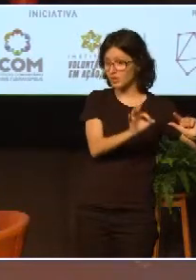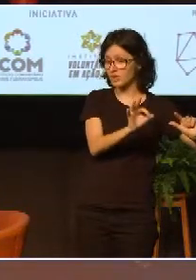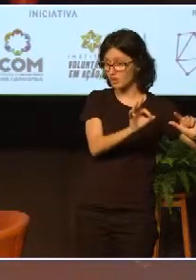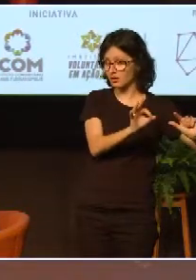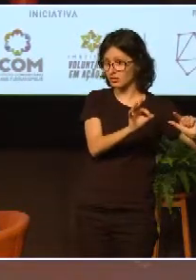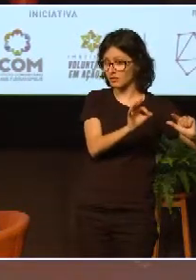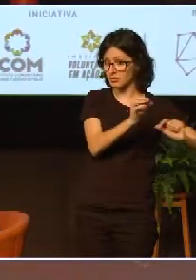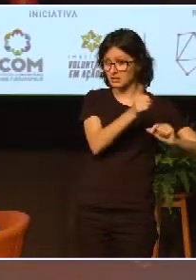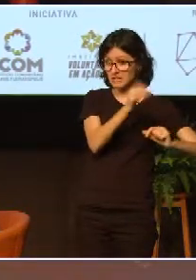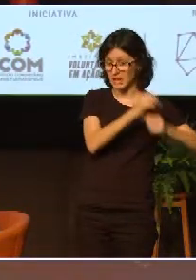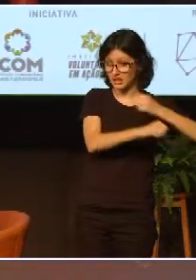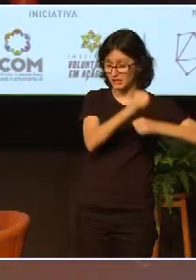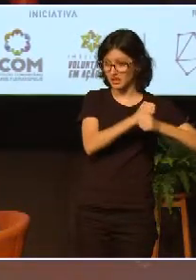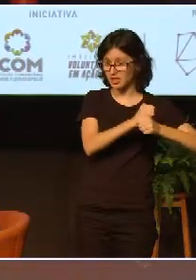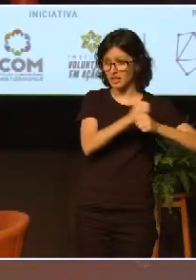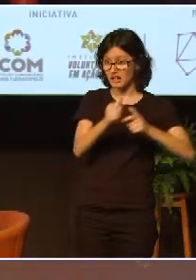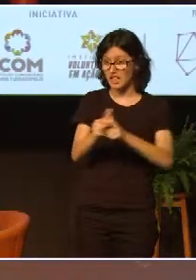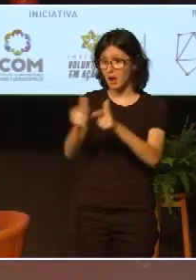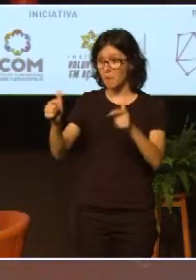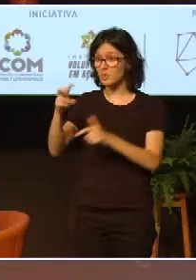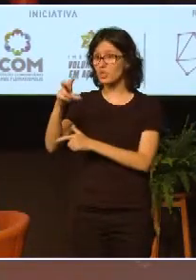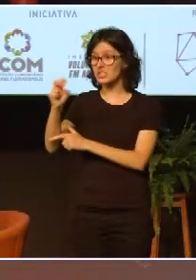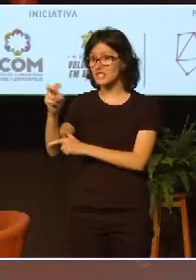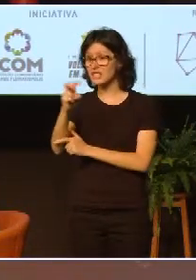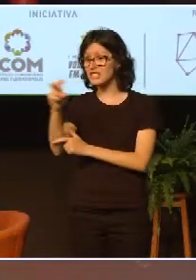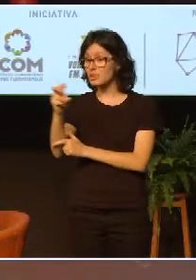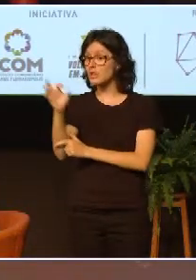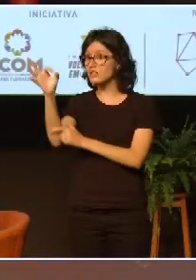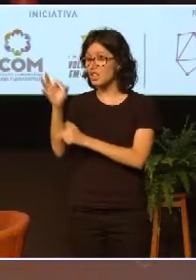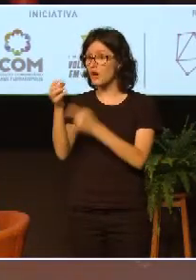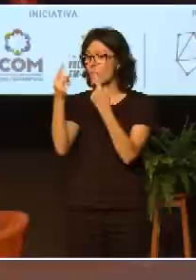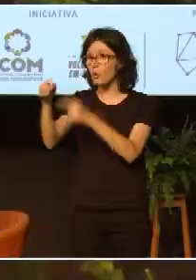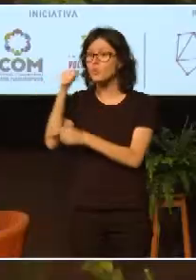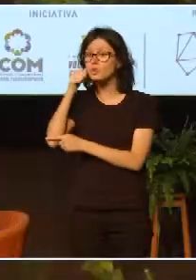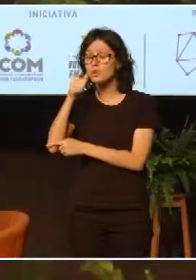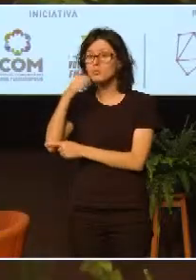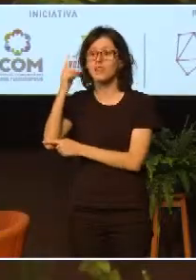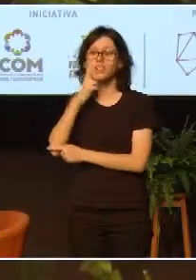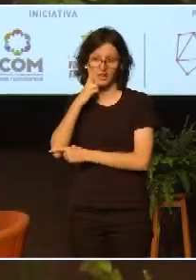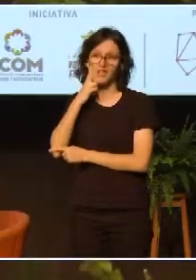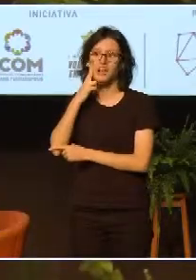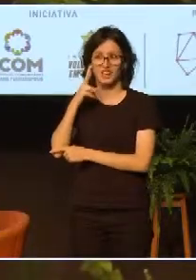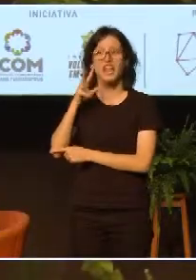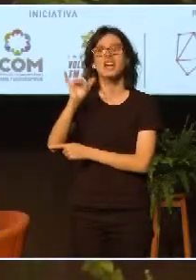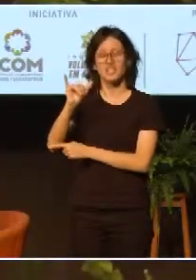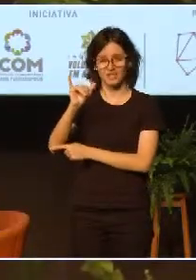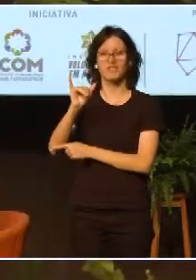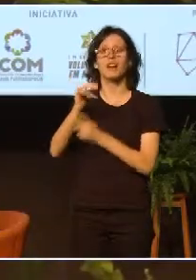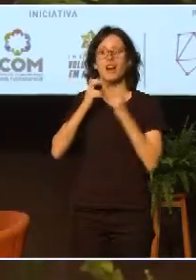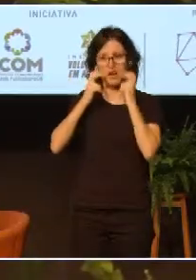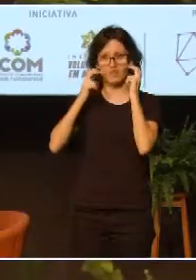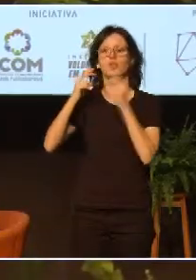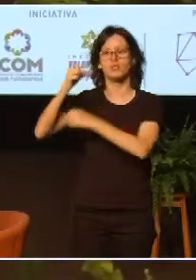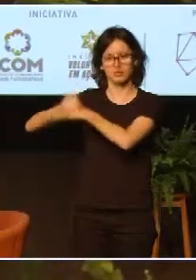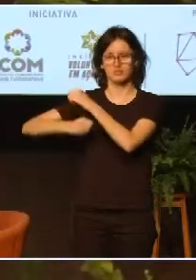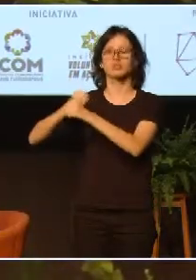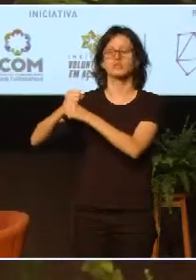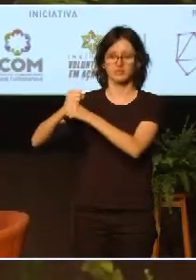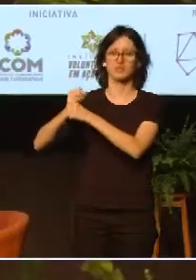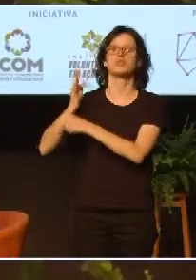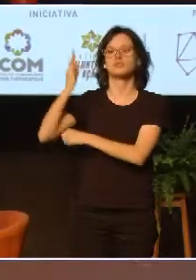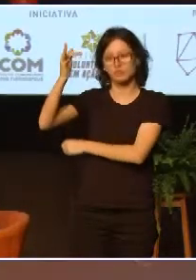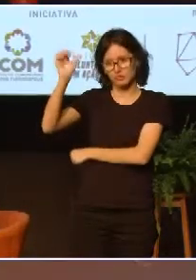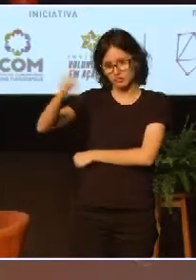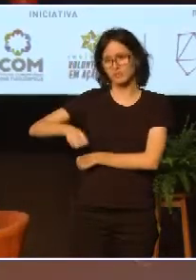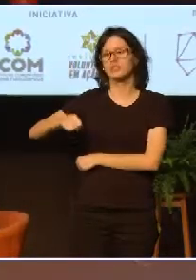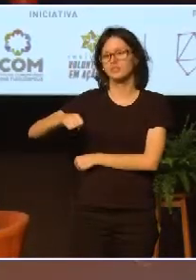últimos 10 anos e ter crescido 55% contra as mulheres negras. Então, a gente vai ter muita vergonha disso, muita